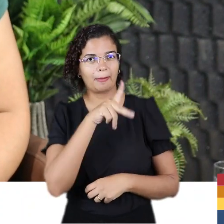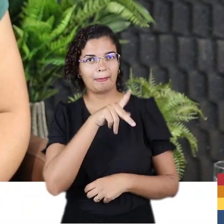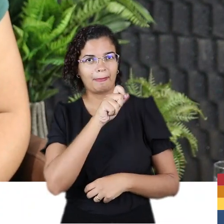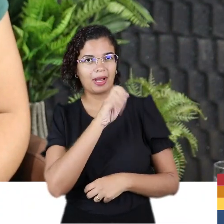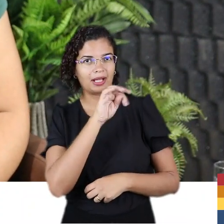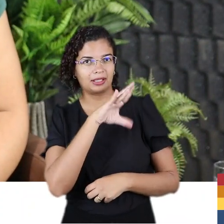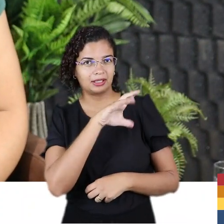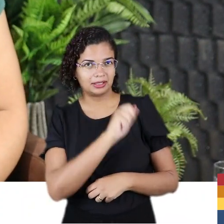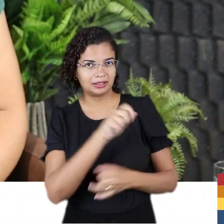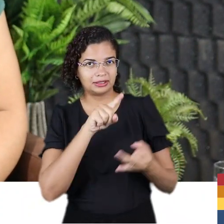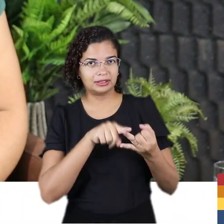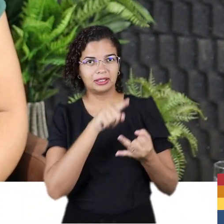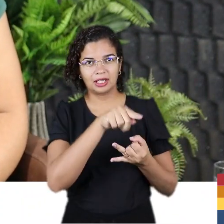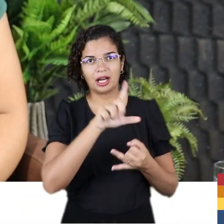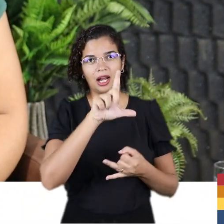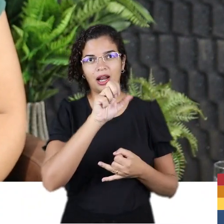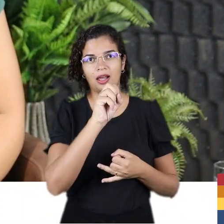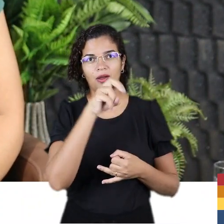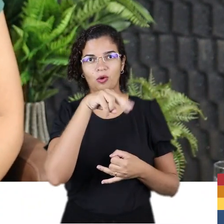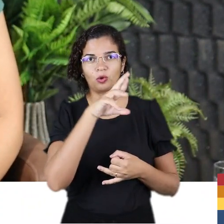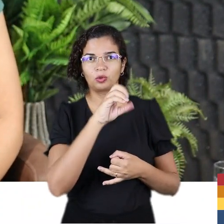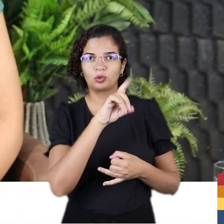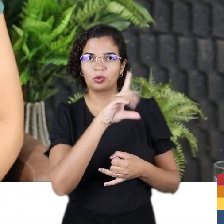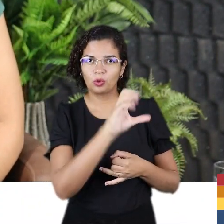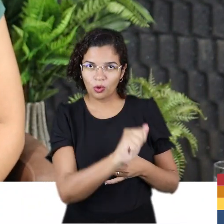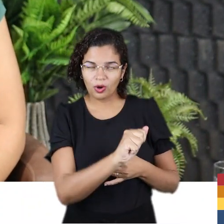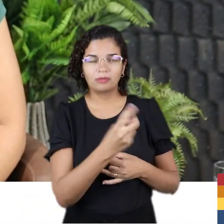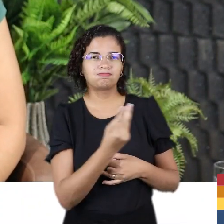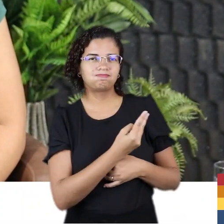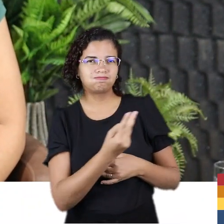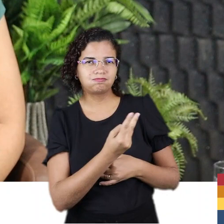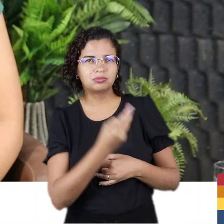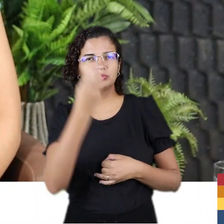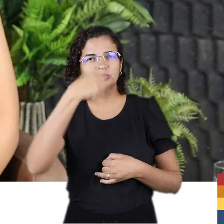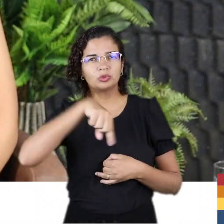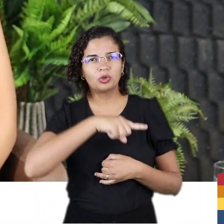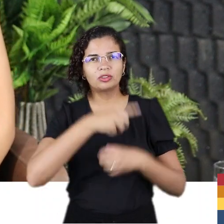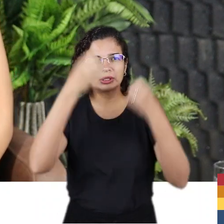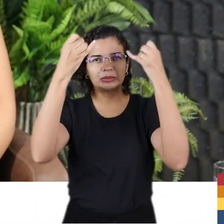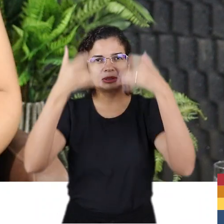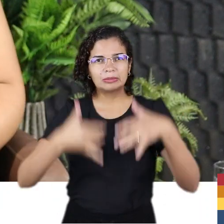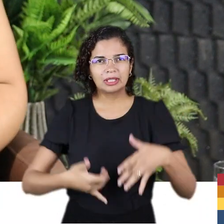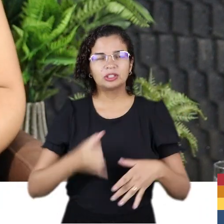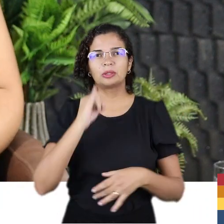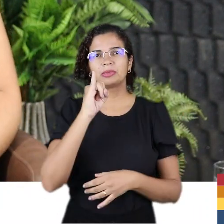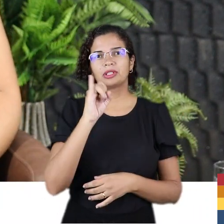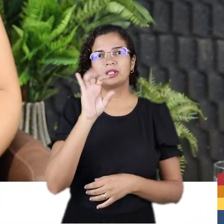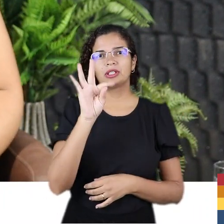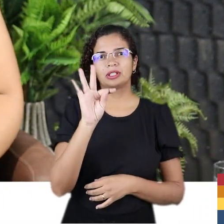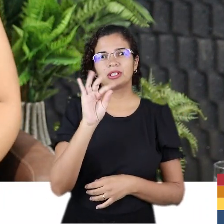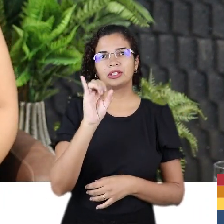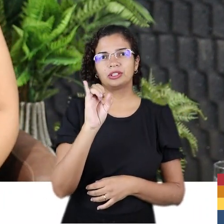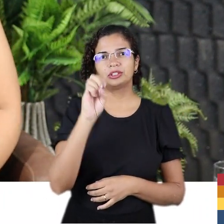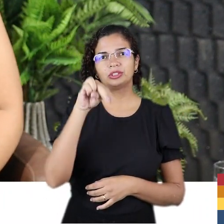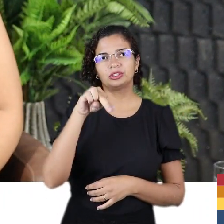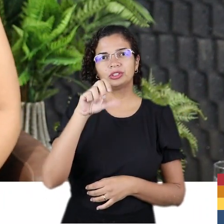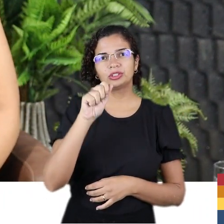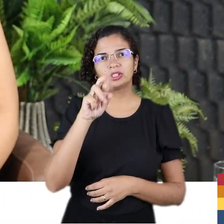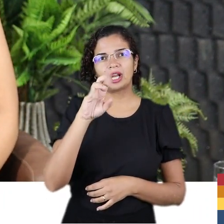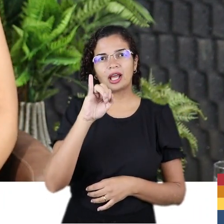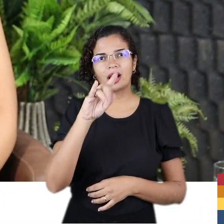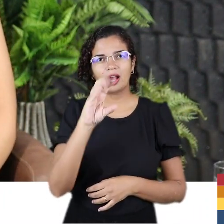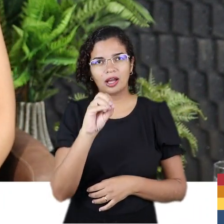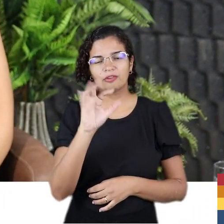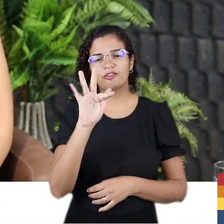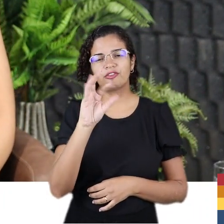Leonora, onde nós trataremos sobre itinerários formativos. E o que seriam esses itinerários formativos?